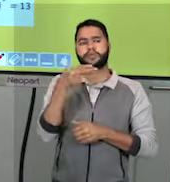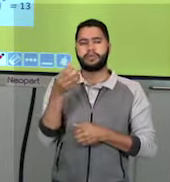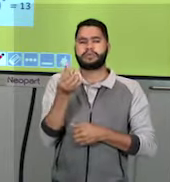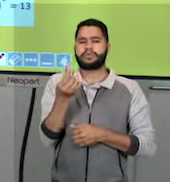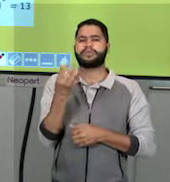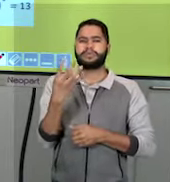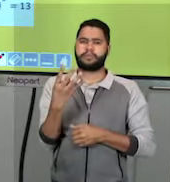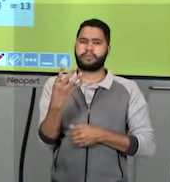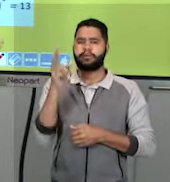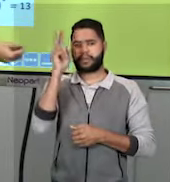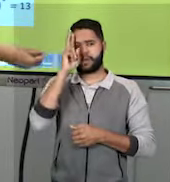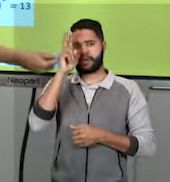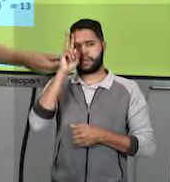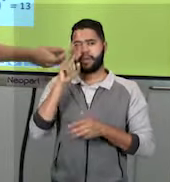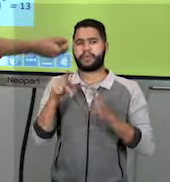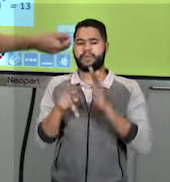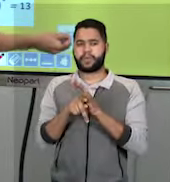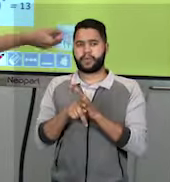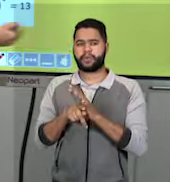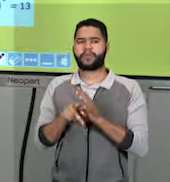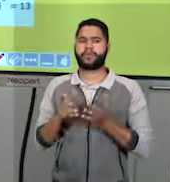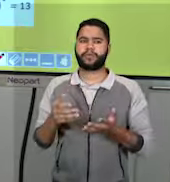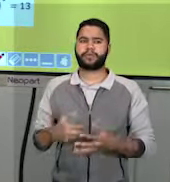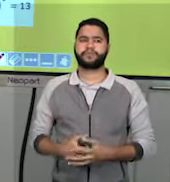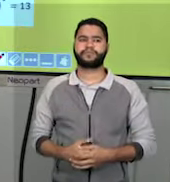regrinha. Potenciação